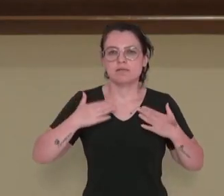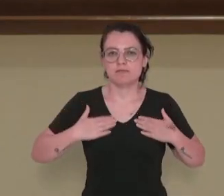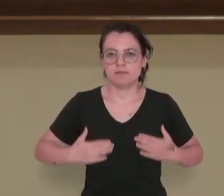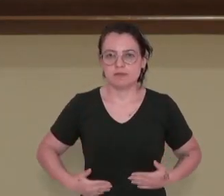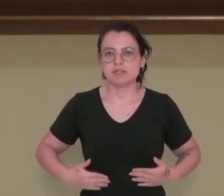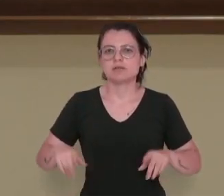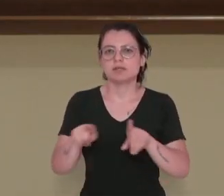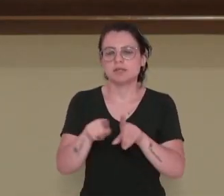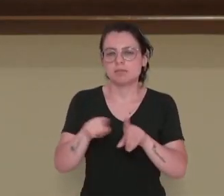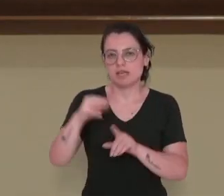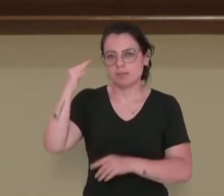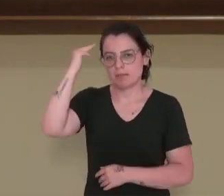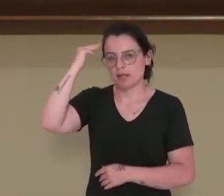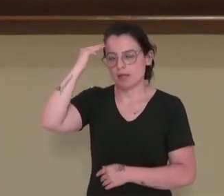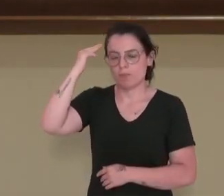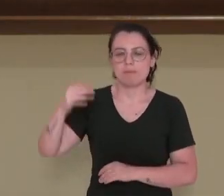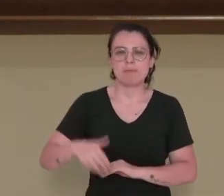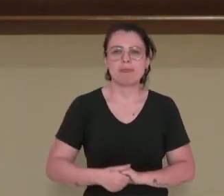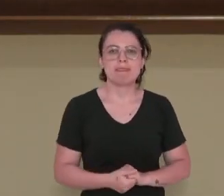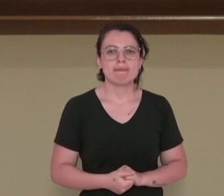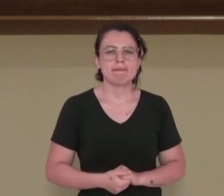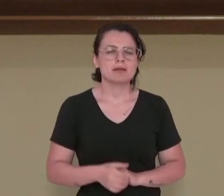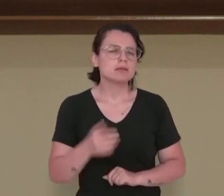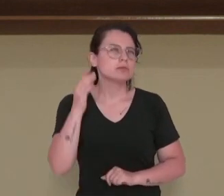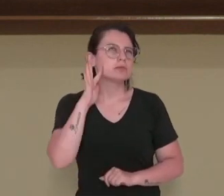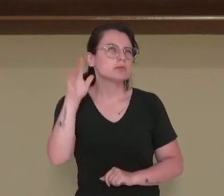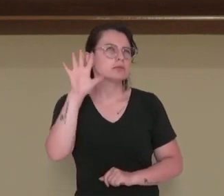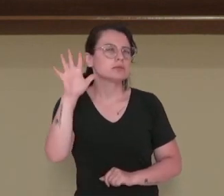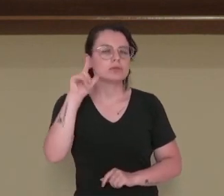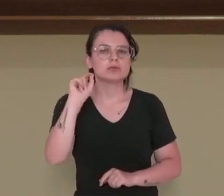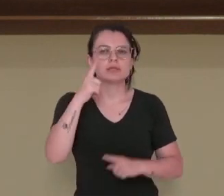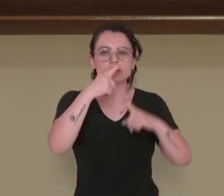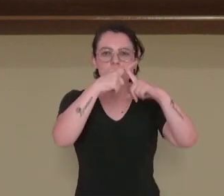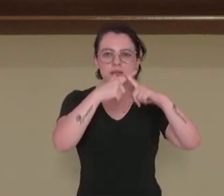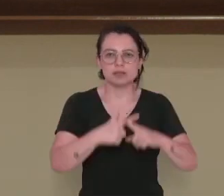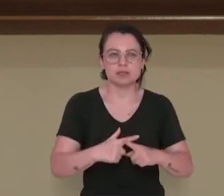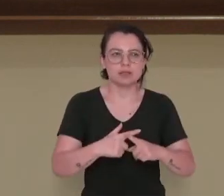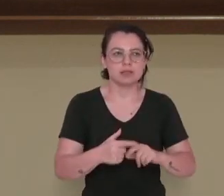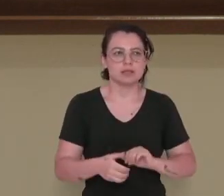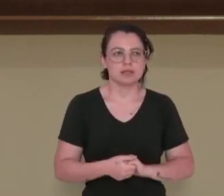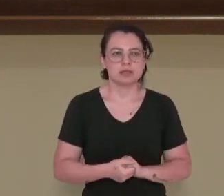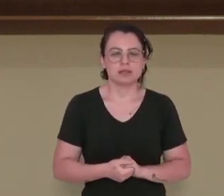se a gente pensar lá as competitivas, uma ginástica competitiva, o que mais